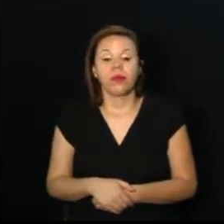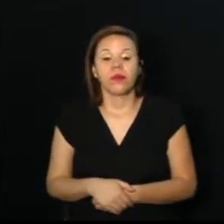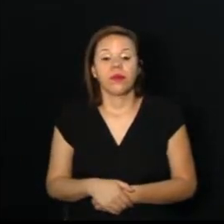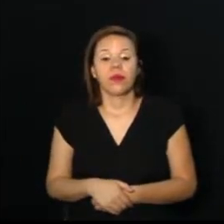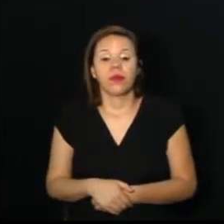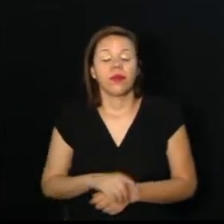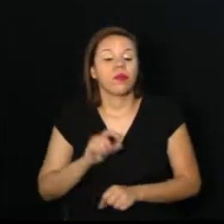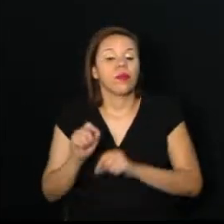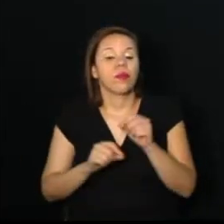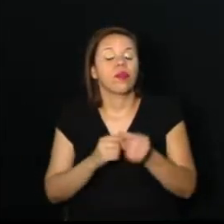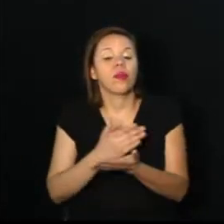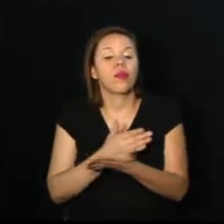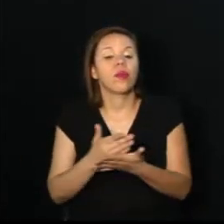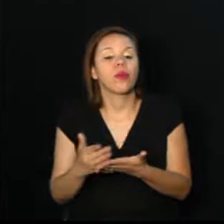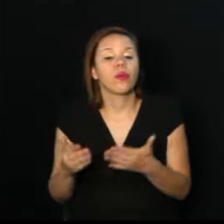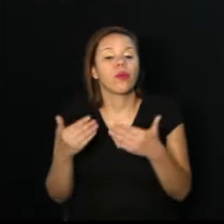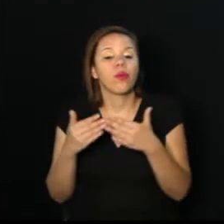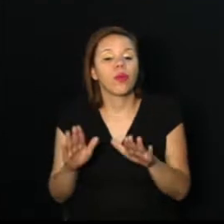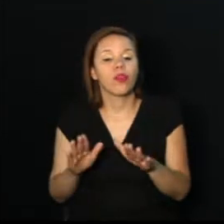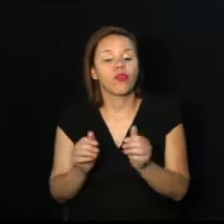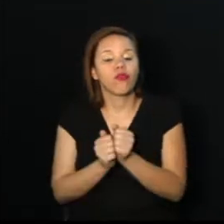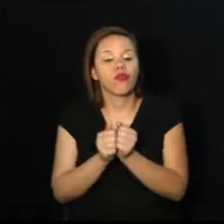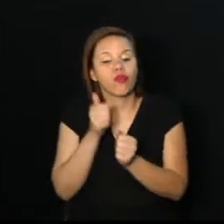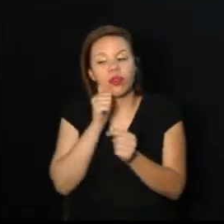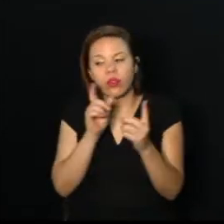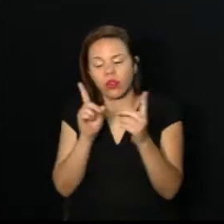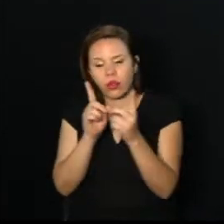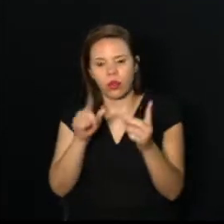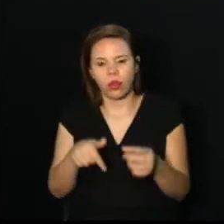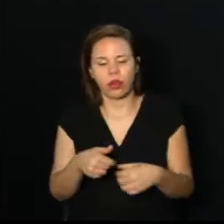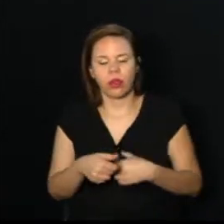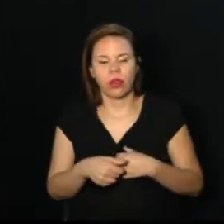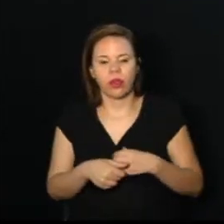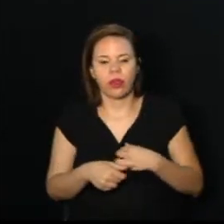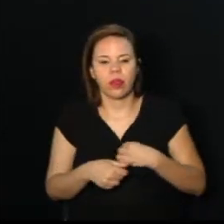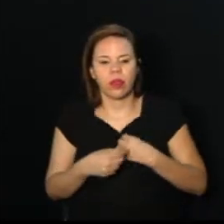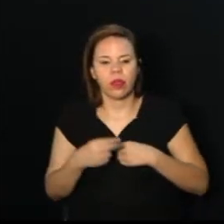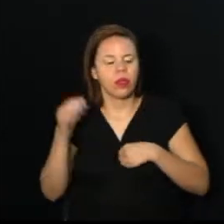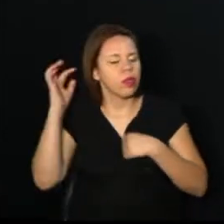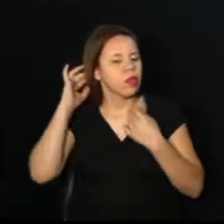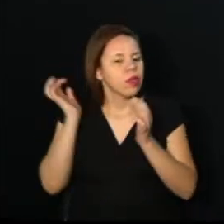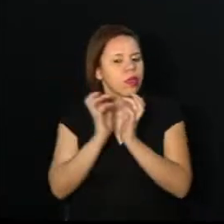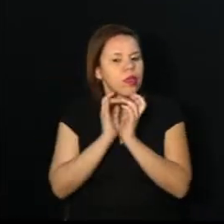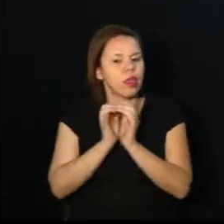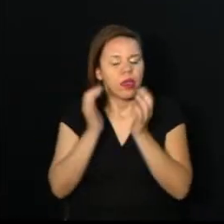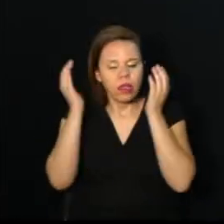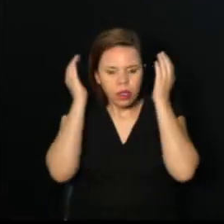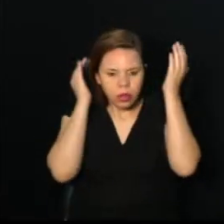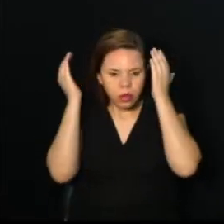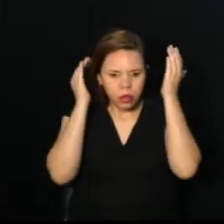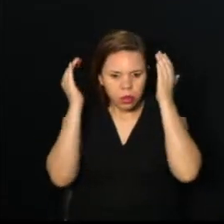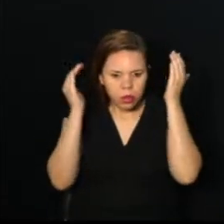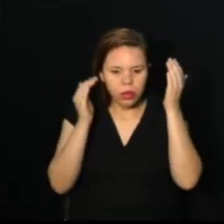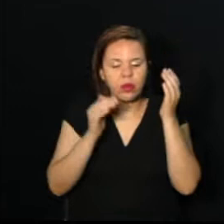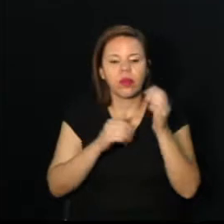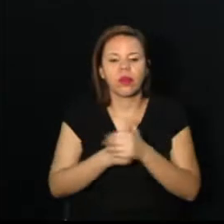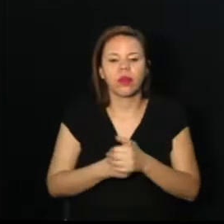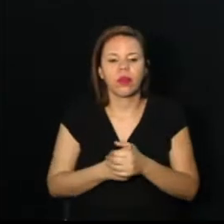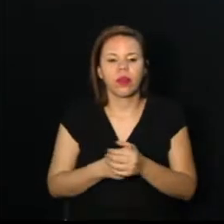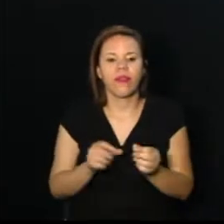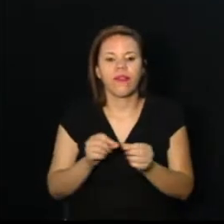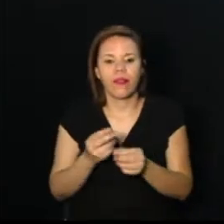que introduziu, junto com a sua esposa, a neuropsicologia, e isso não faz